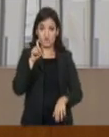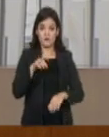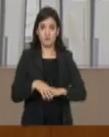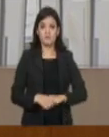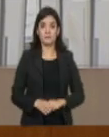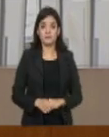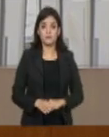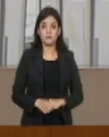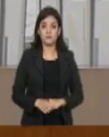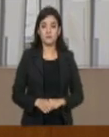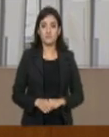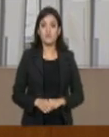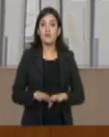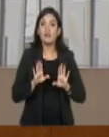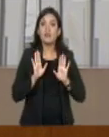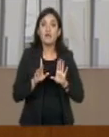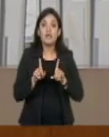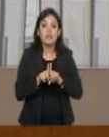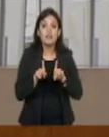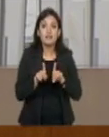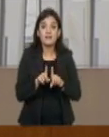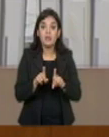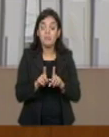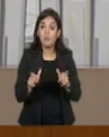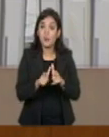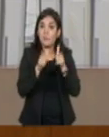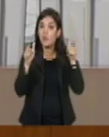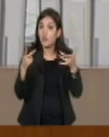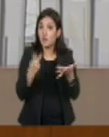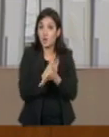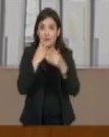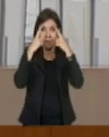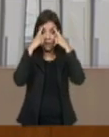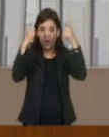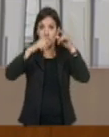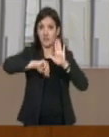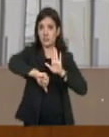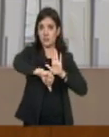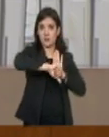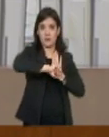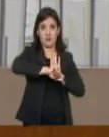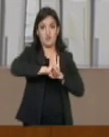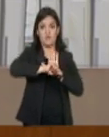E aqui está a maior epidemia de violência e de crimes no nosso país.